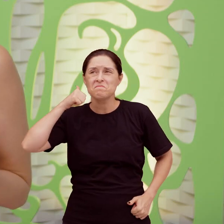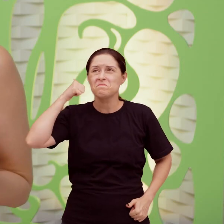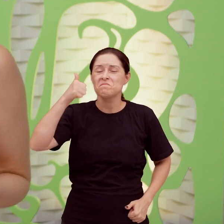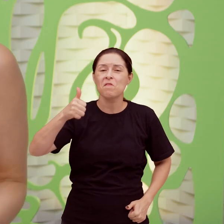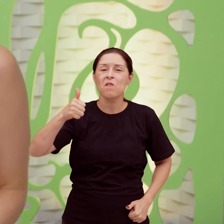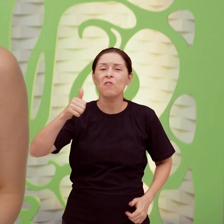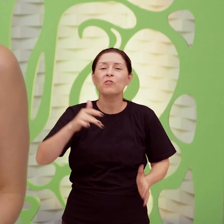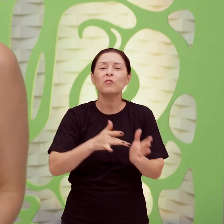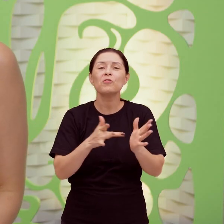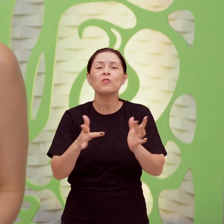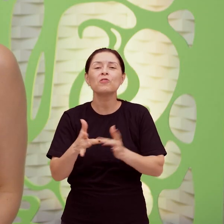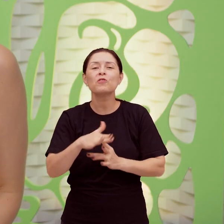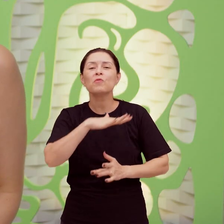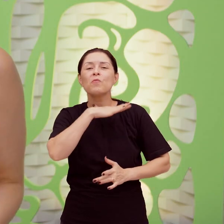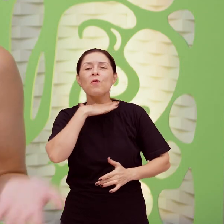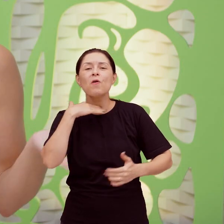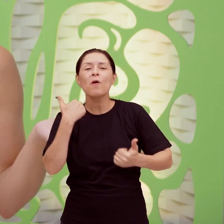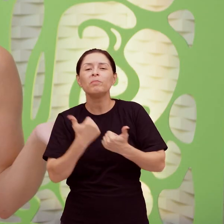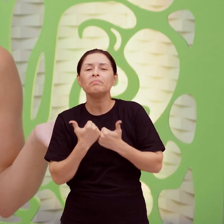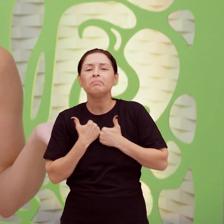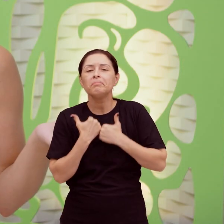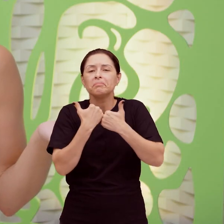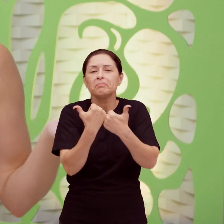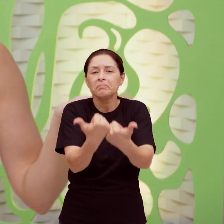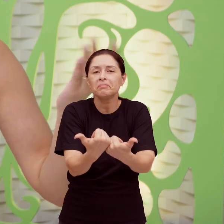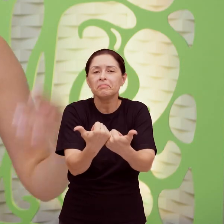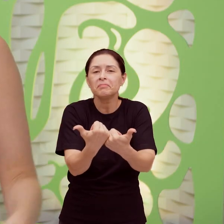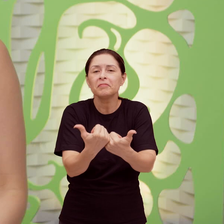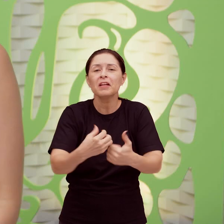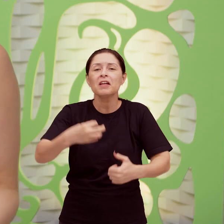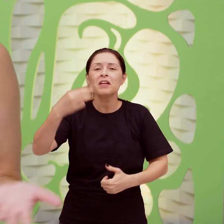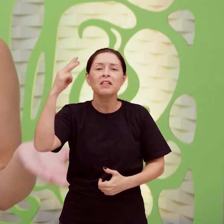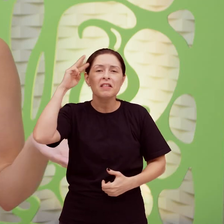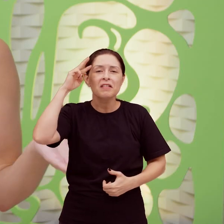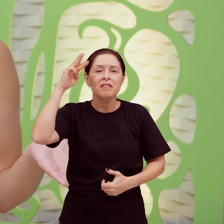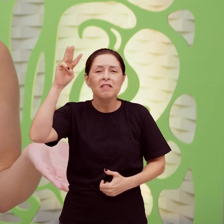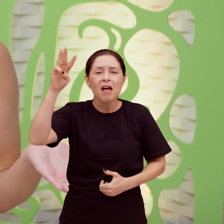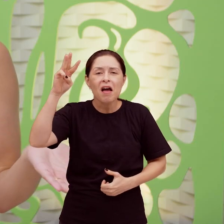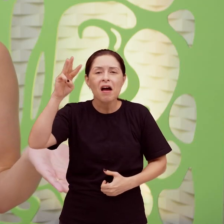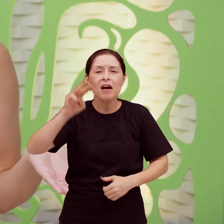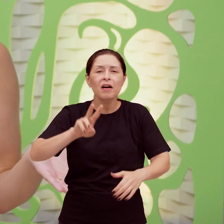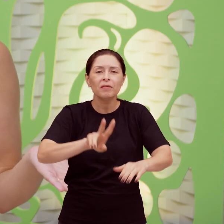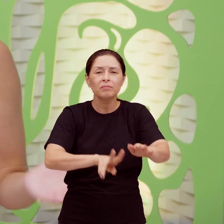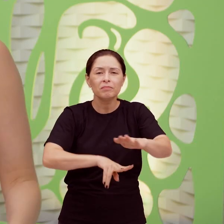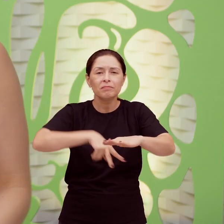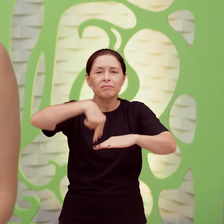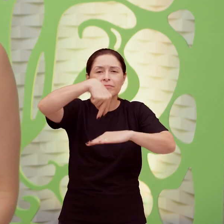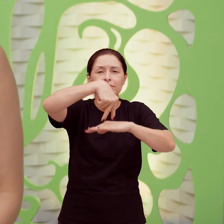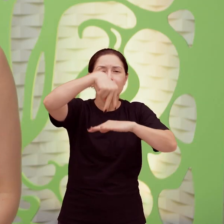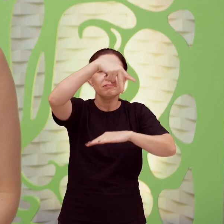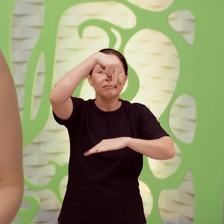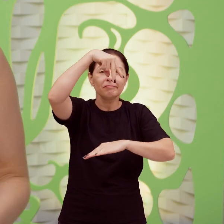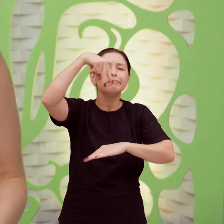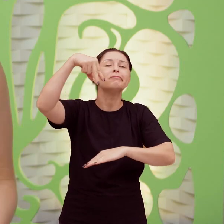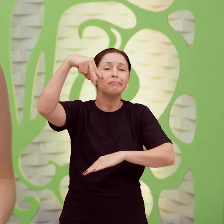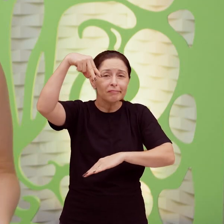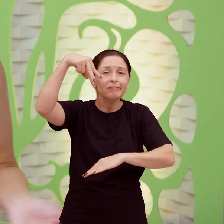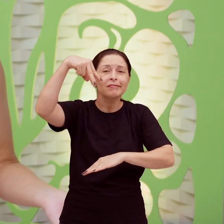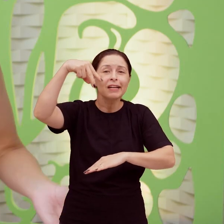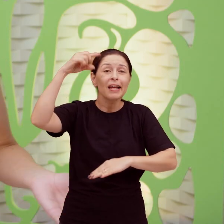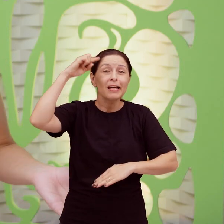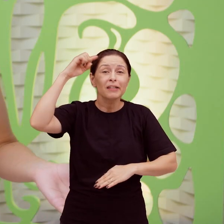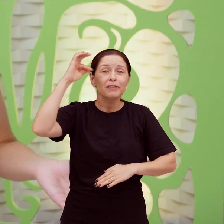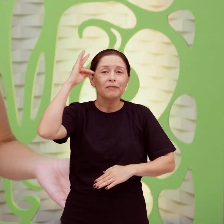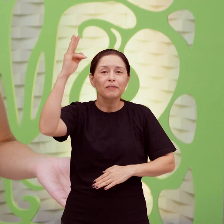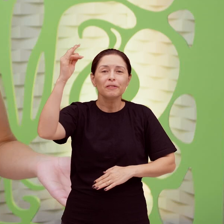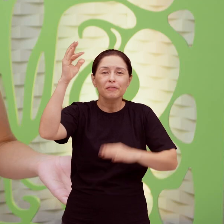nossos pecados. E depois, no terceiro dia, ele ressuscitou. Eu sempre fico impressionada com isso. E sabe o melhor? Um dia a gente